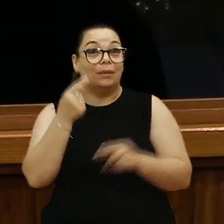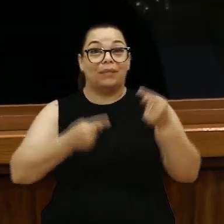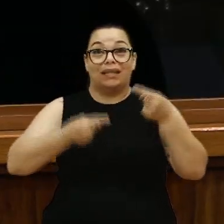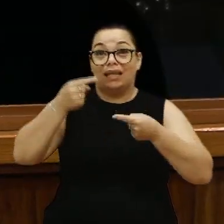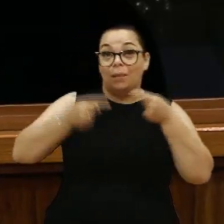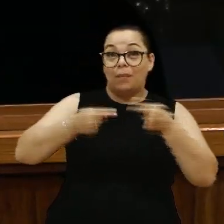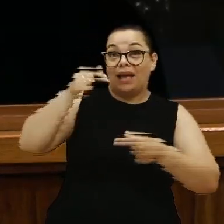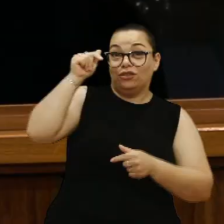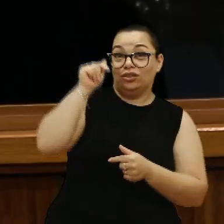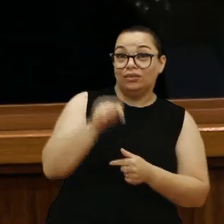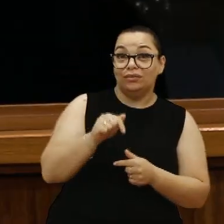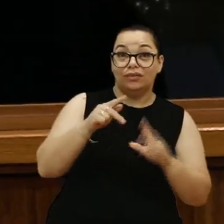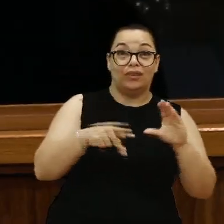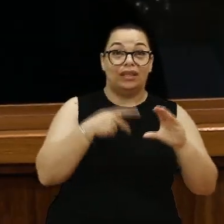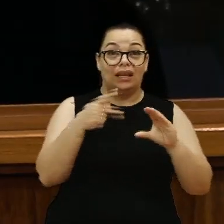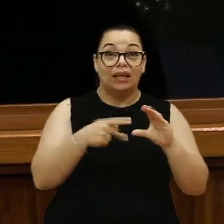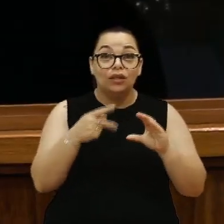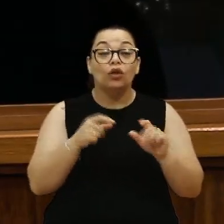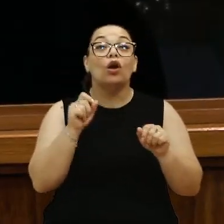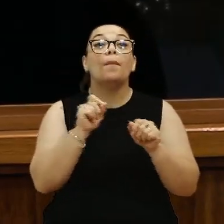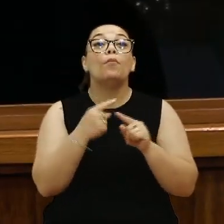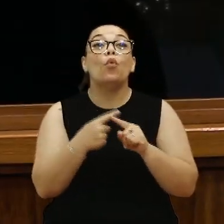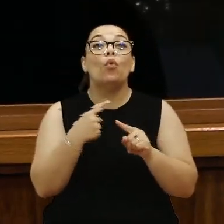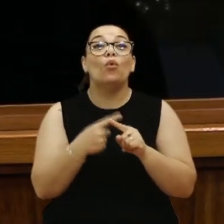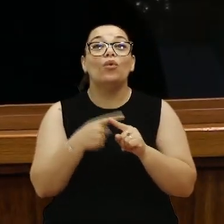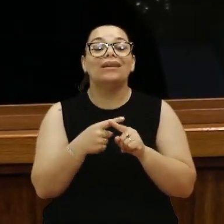nessa casa porque ela fere